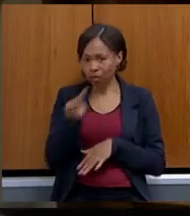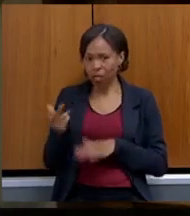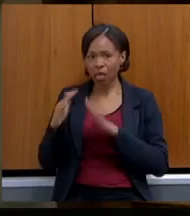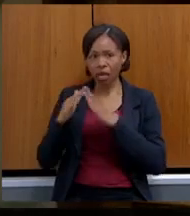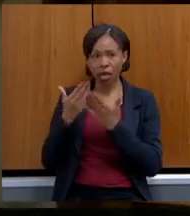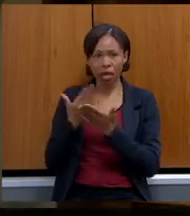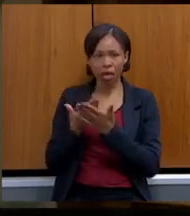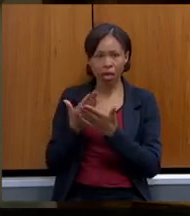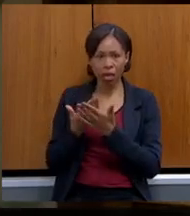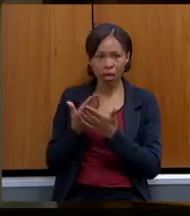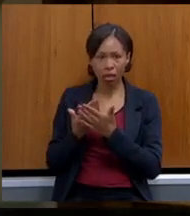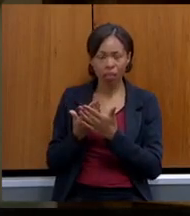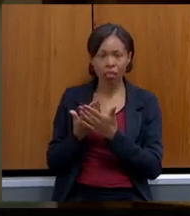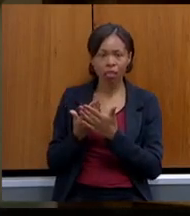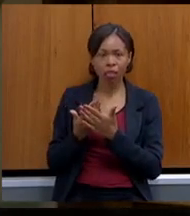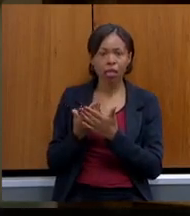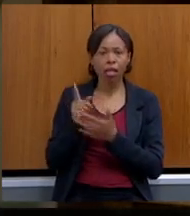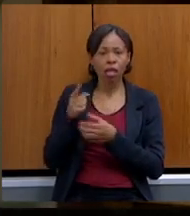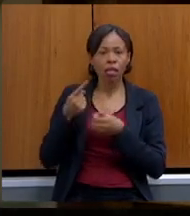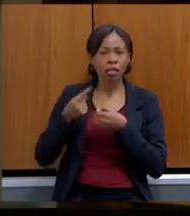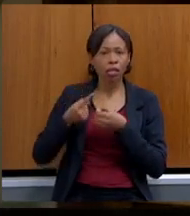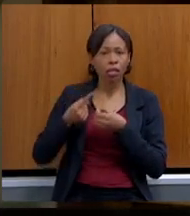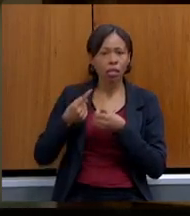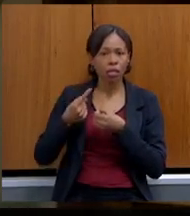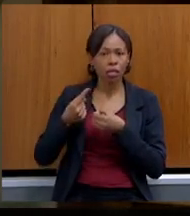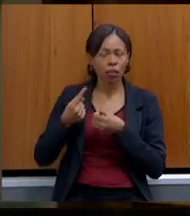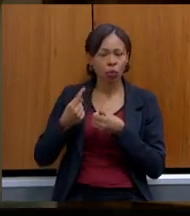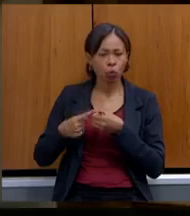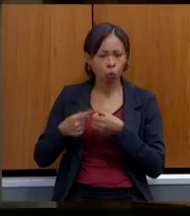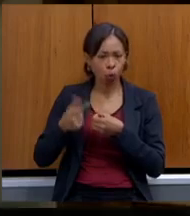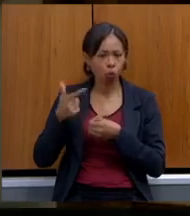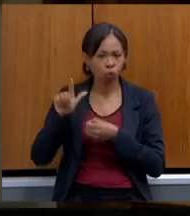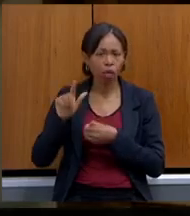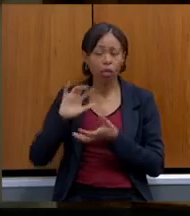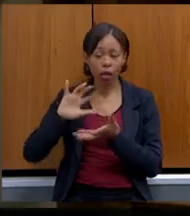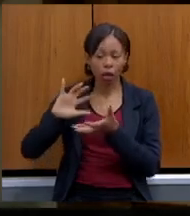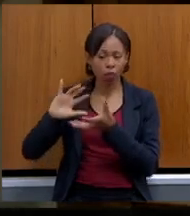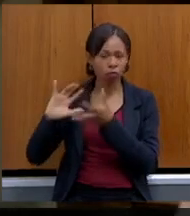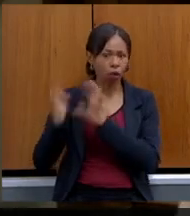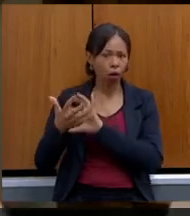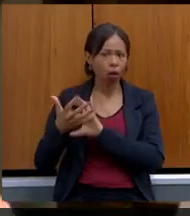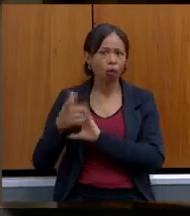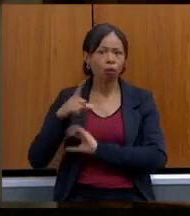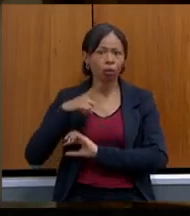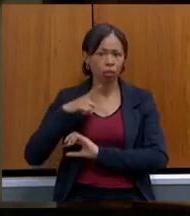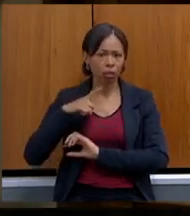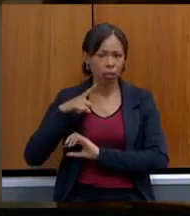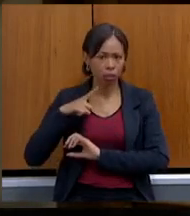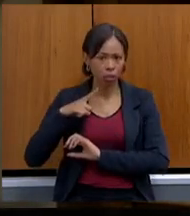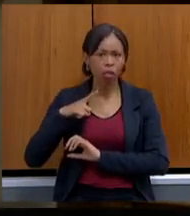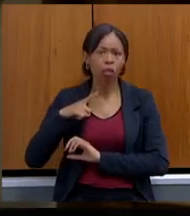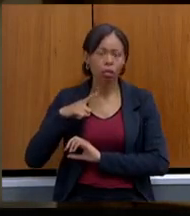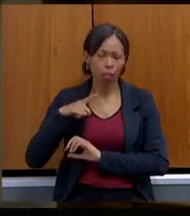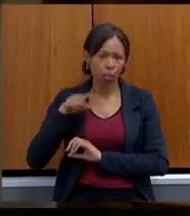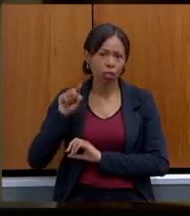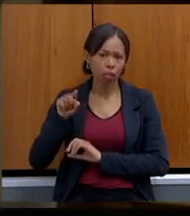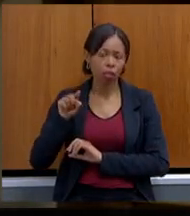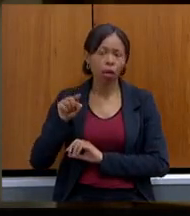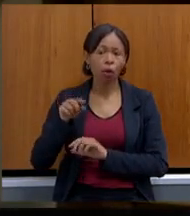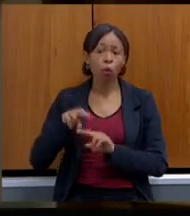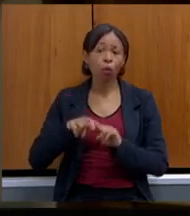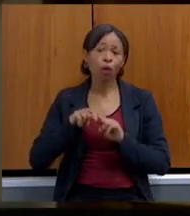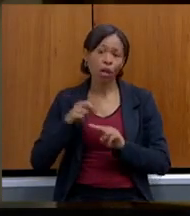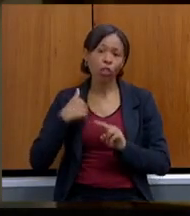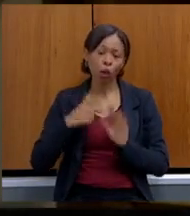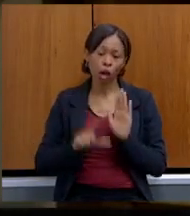Pacífico é de Almeida na Cidade de Deus na barra para receber uma reforma da sua área física é pra Veste uma